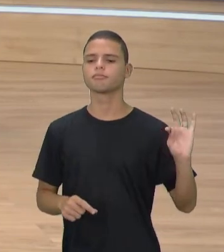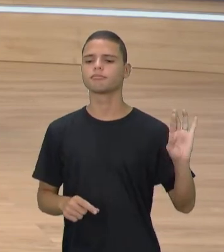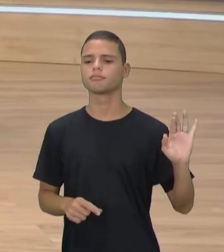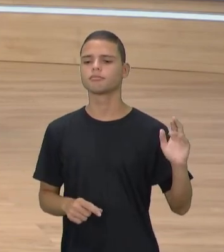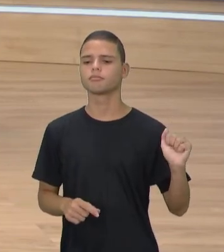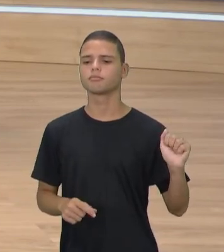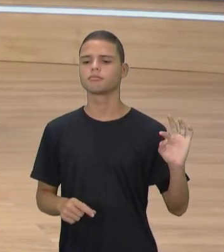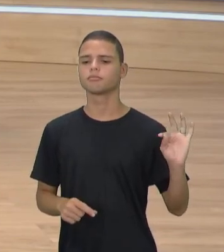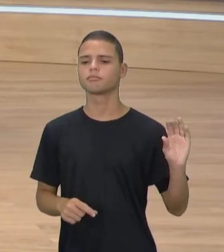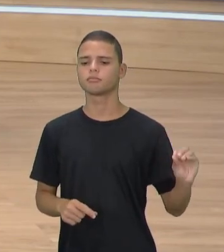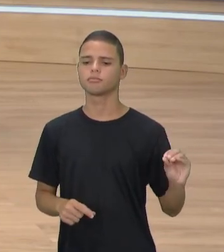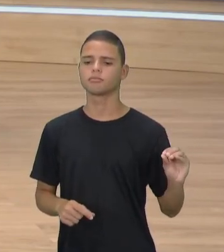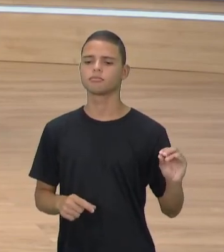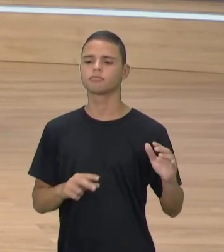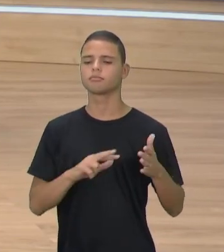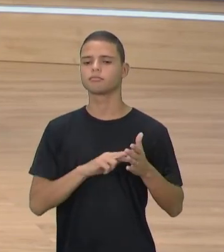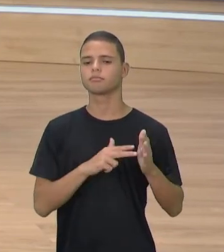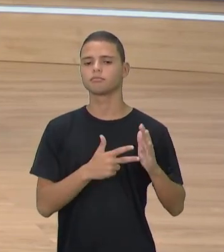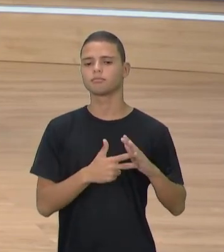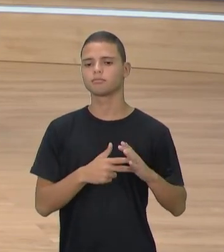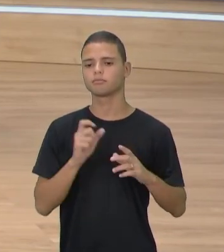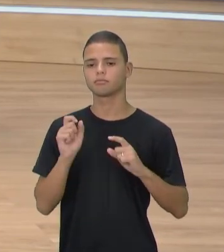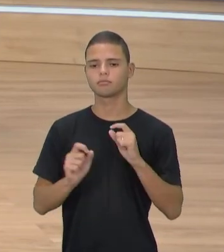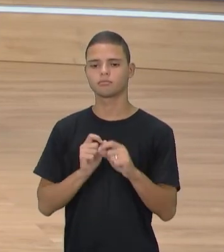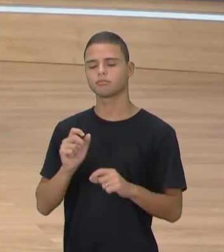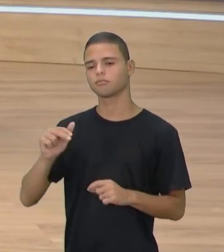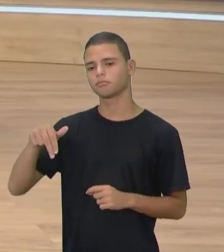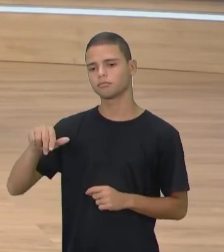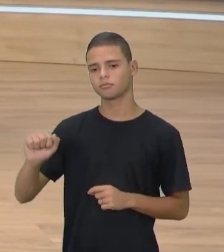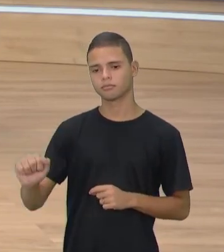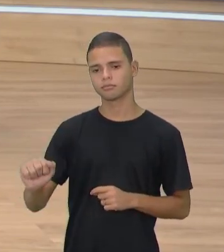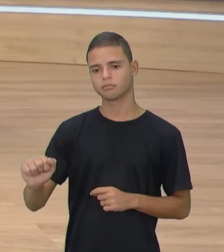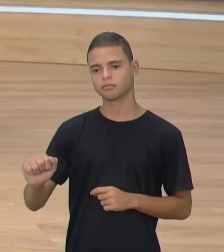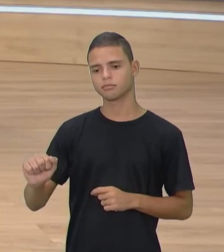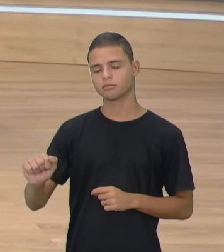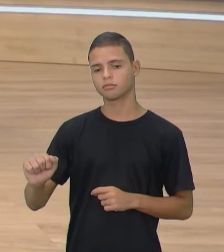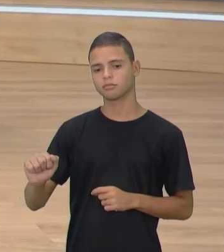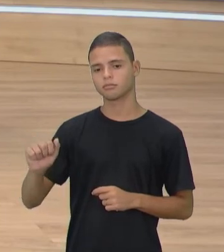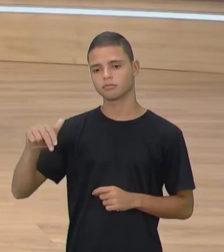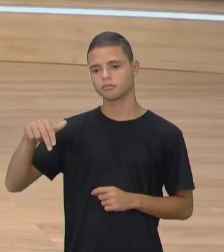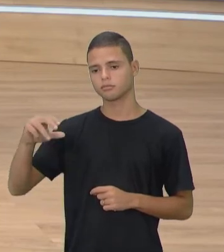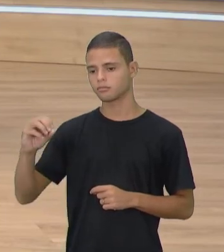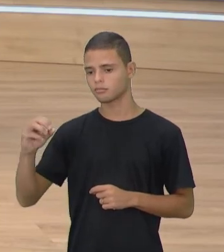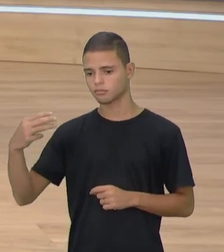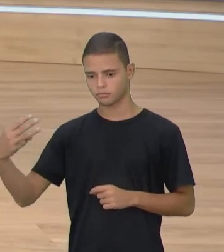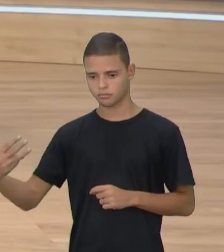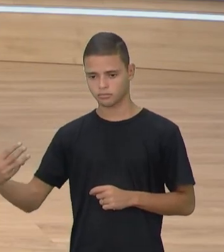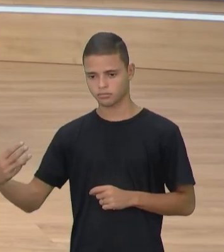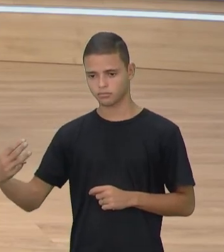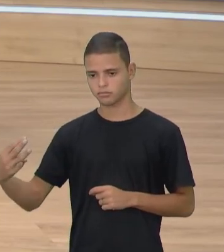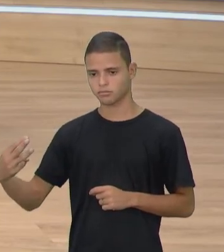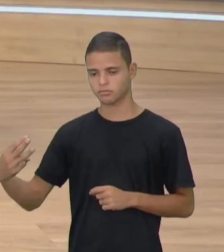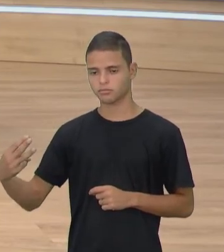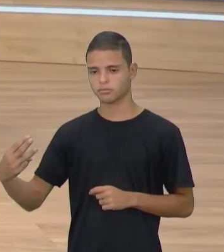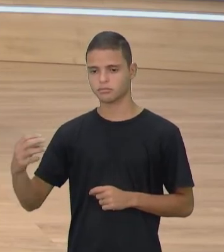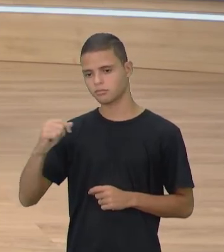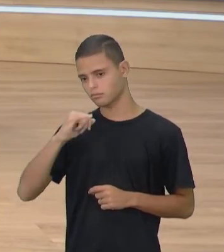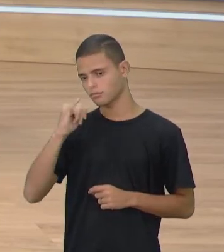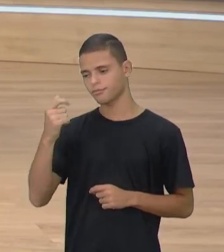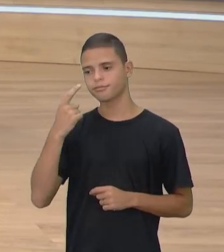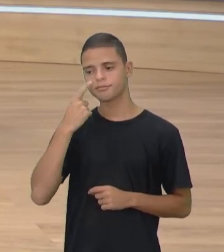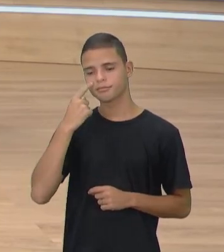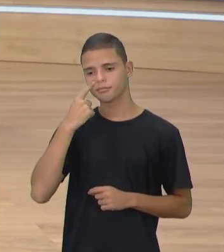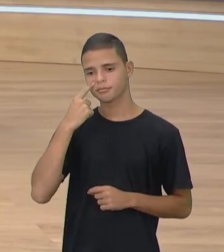significado disso? Nitrato. O nitrato é o NaNO3, quer dizer, o NO3 ele é o nitrato. Então na estrutura, se você olhar